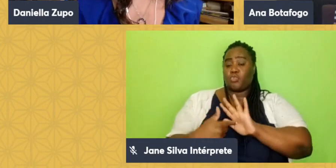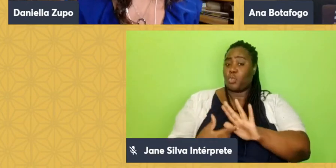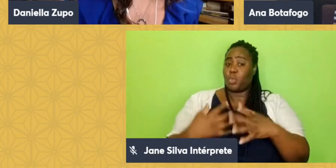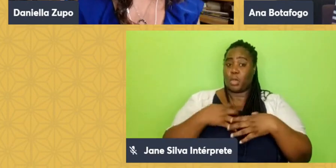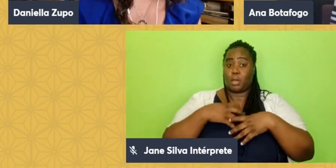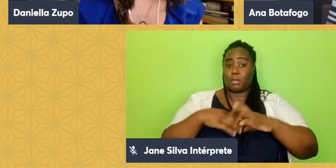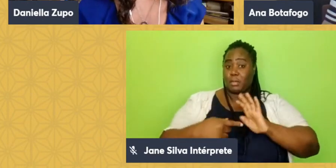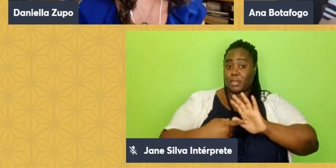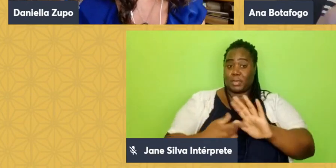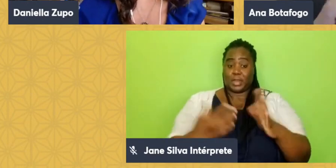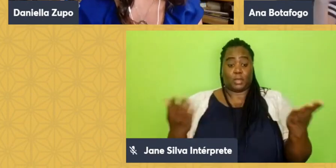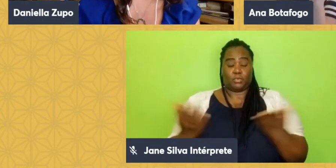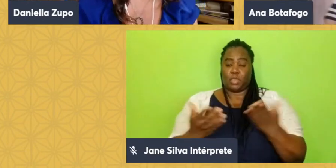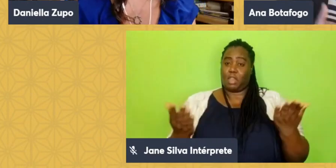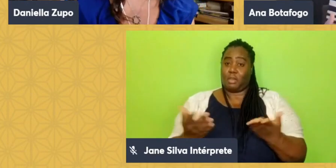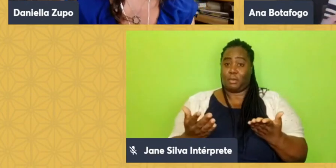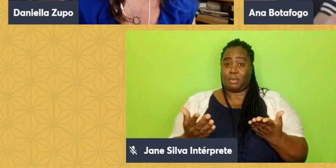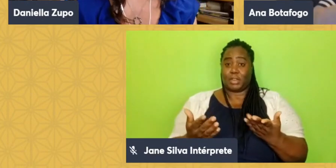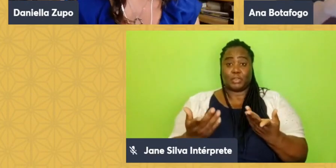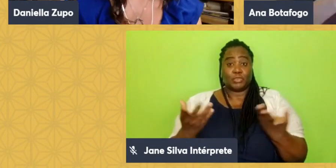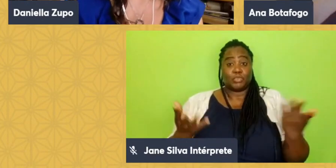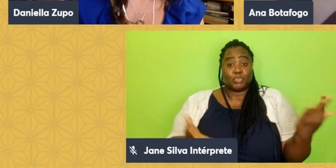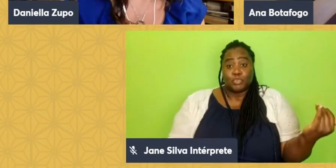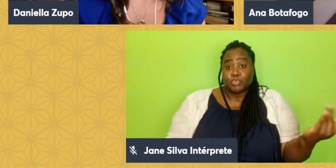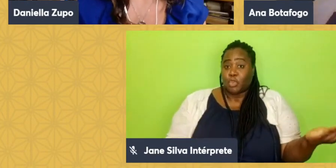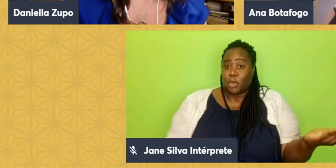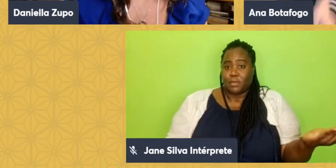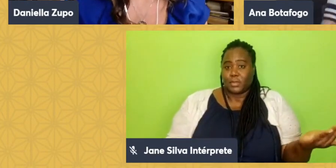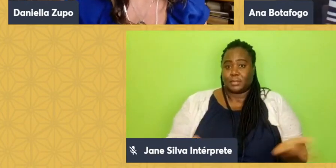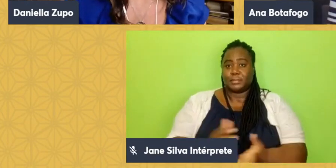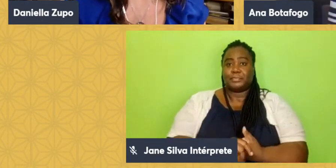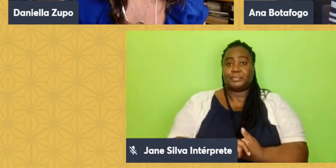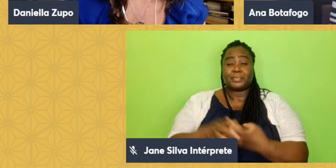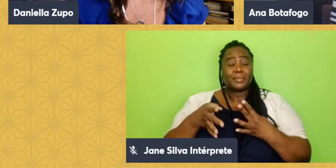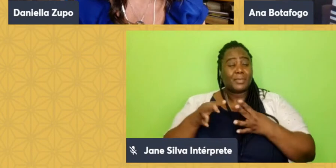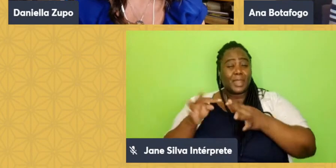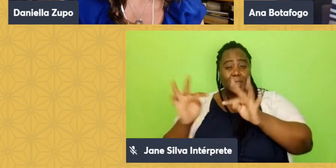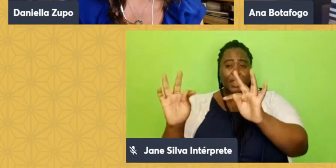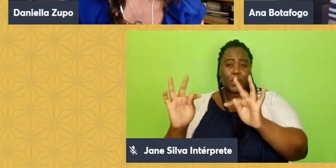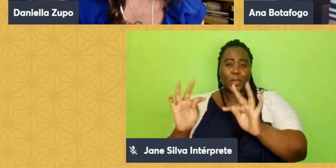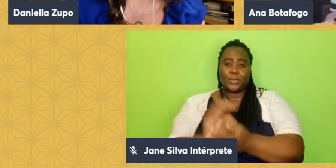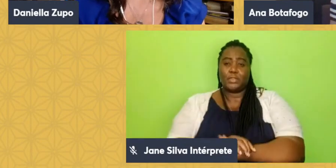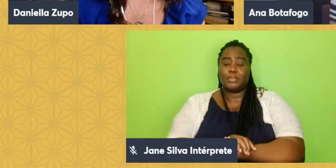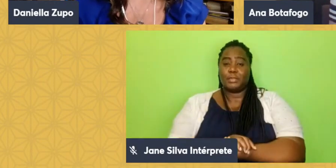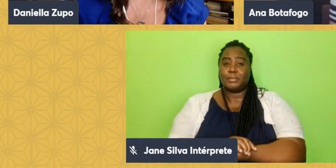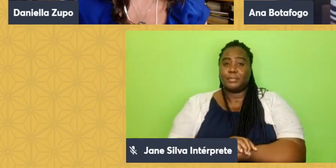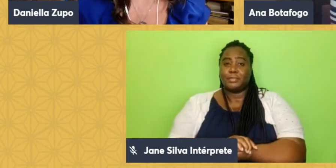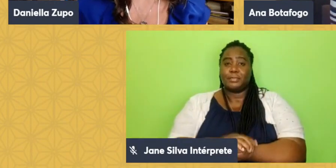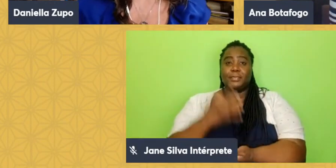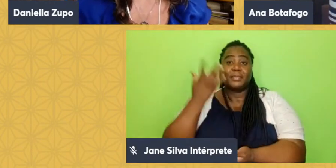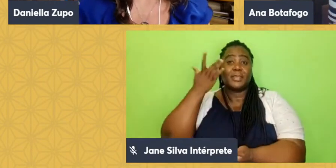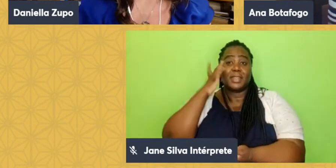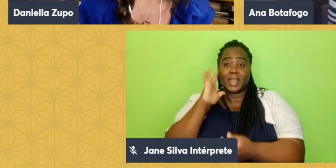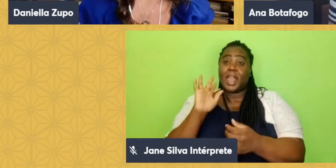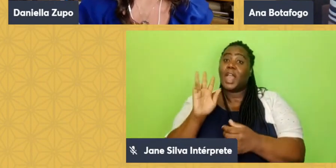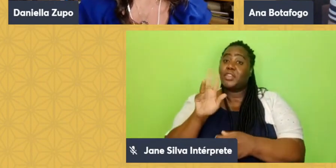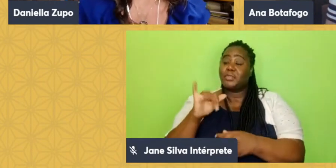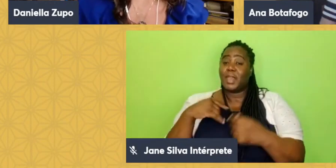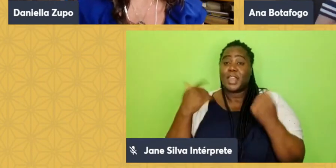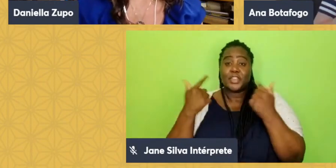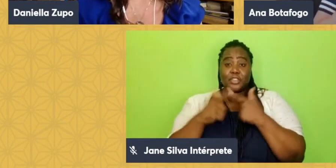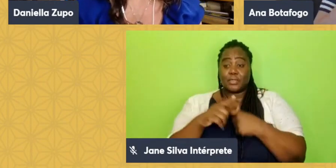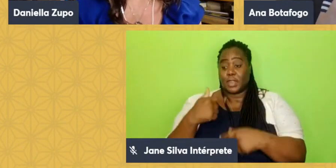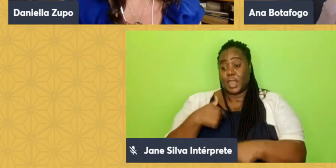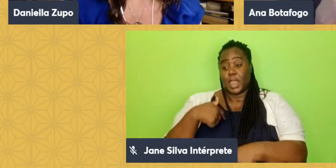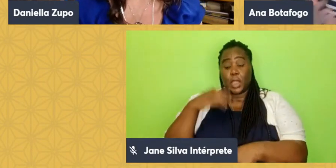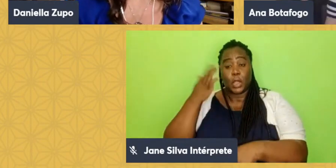da atualidade da modernidade e da tecnologia e acho que vem o para divertir